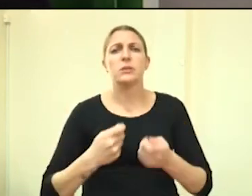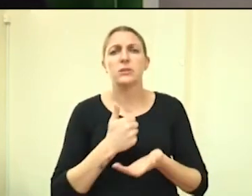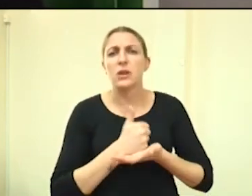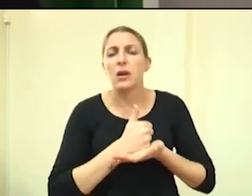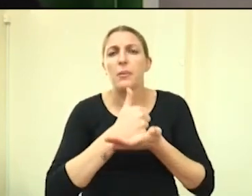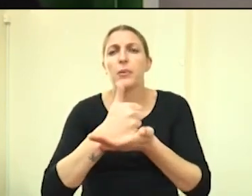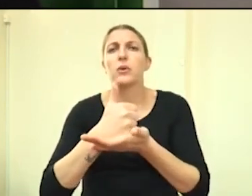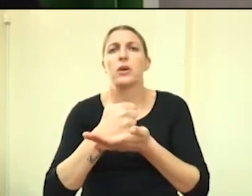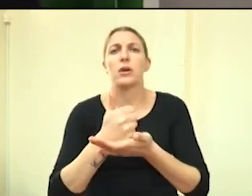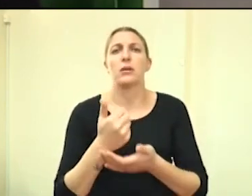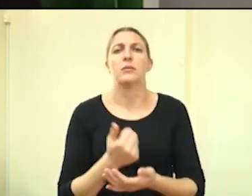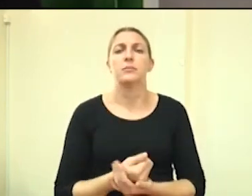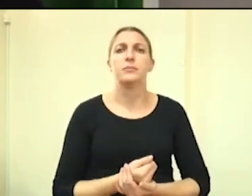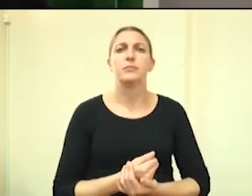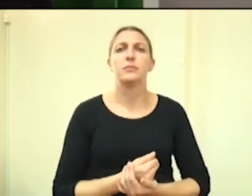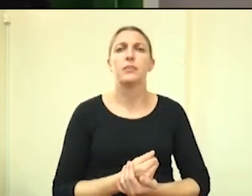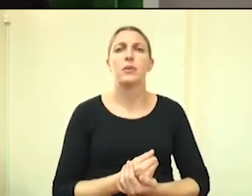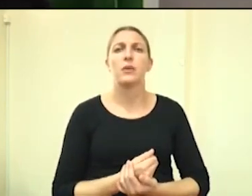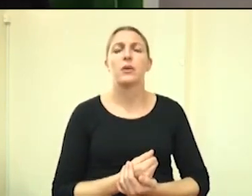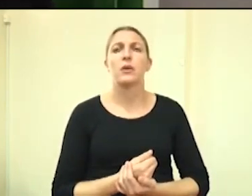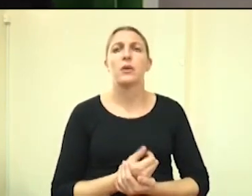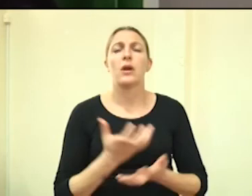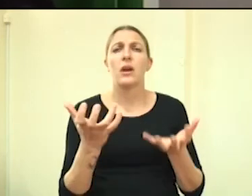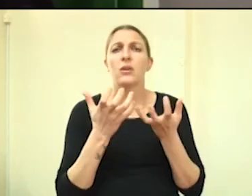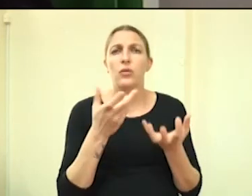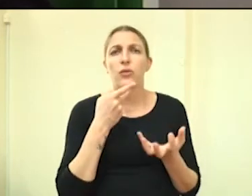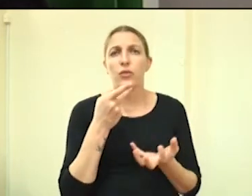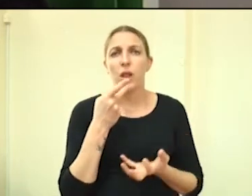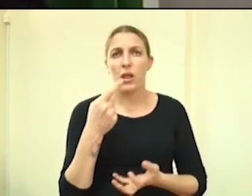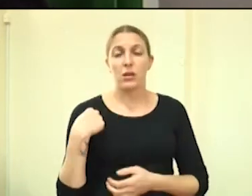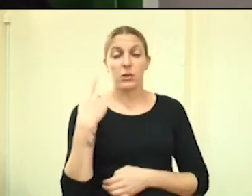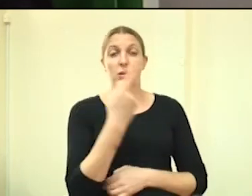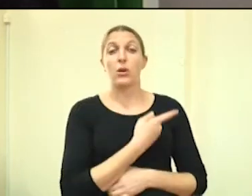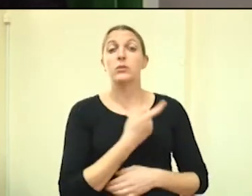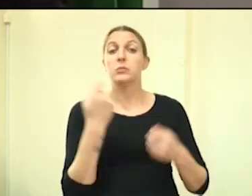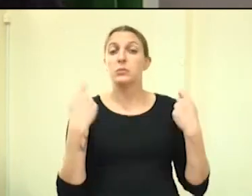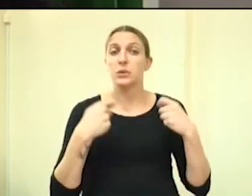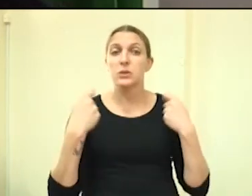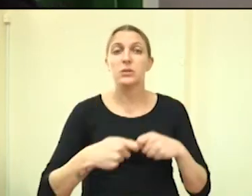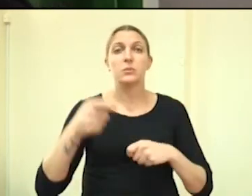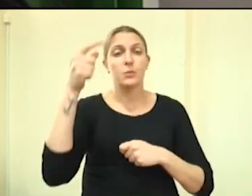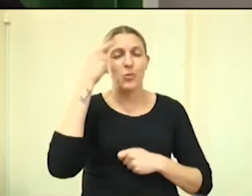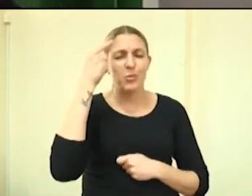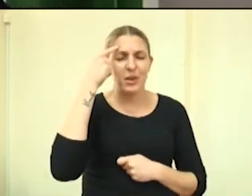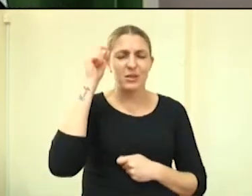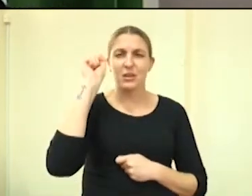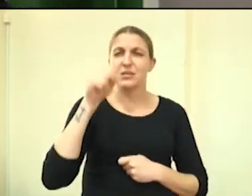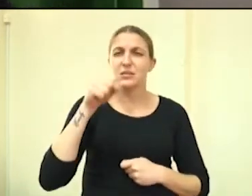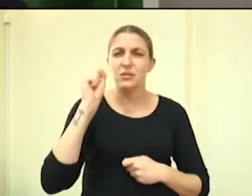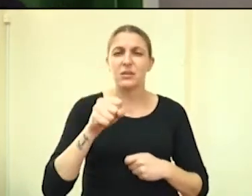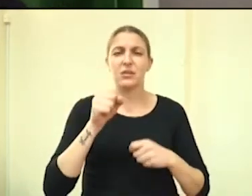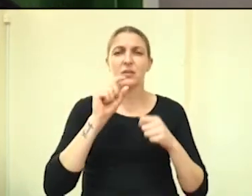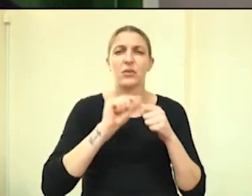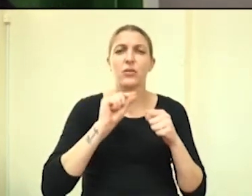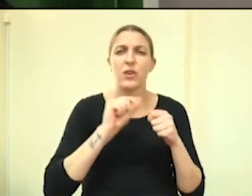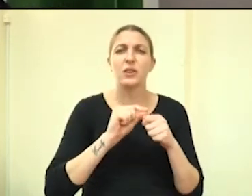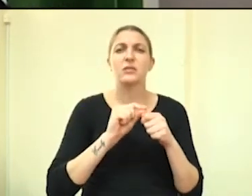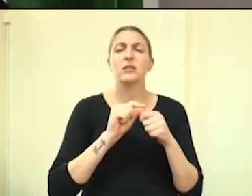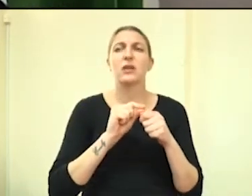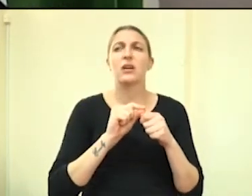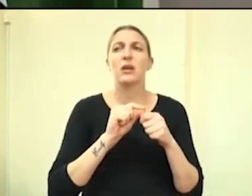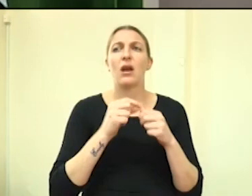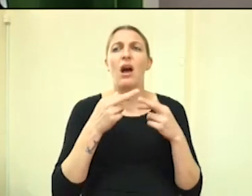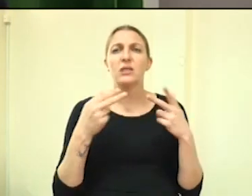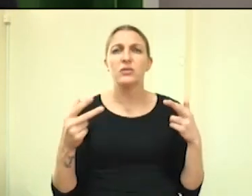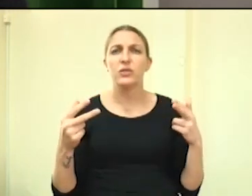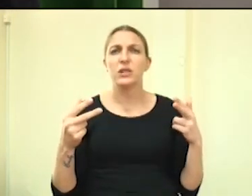carreira. Né? Então, quero dizer que nós temos que pensar assim e nós temos que fazer muitas vezes coisas que não competem a